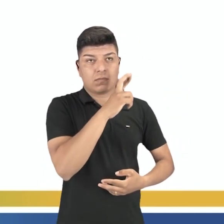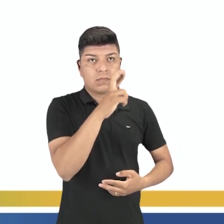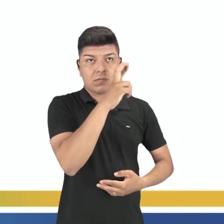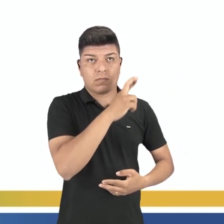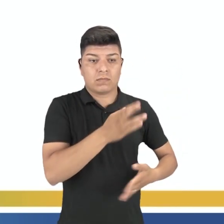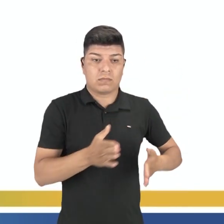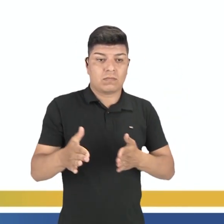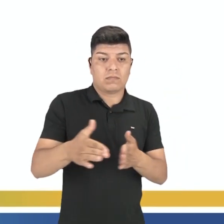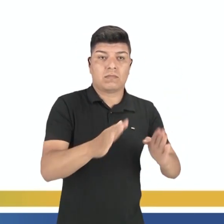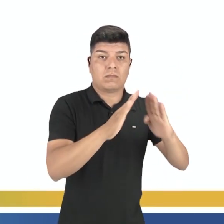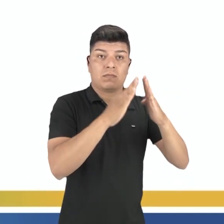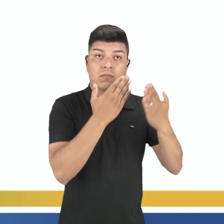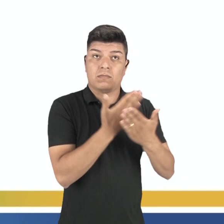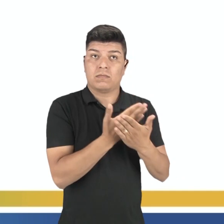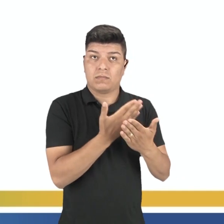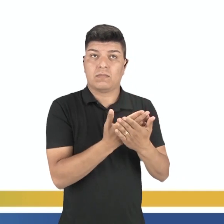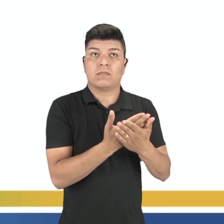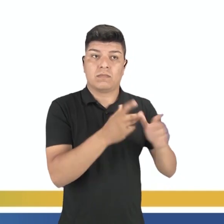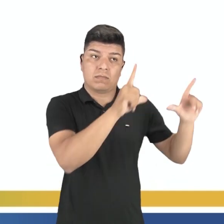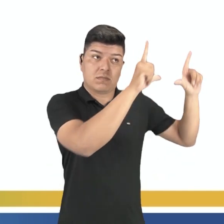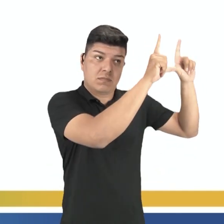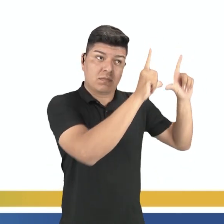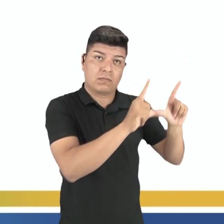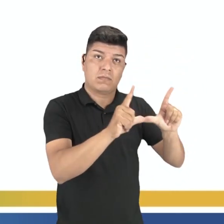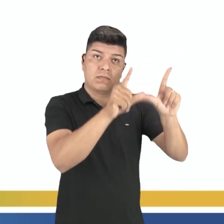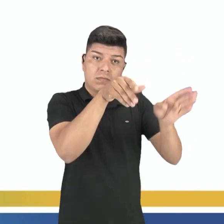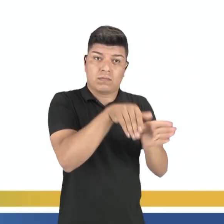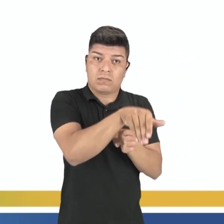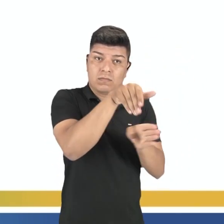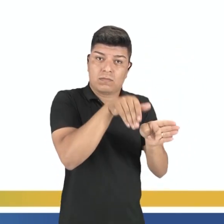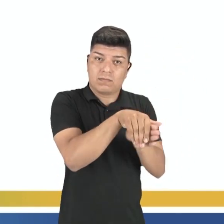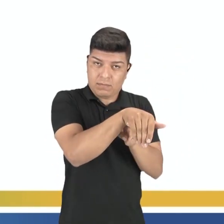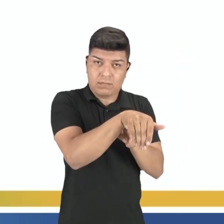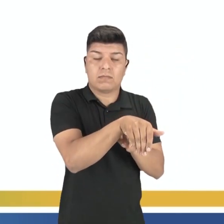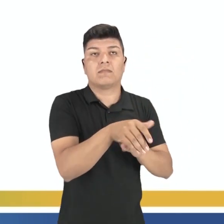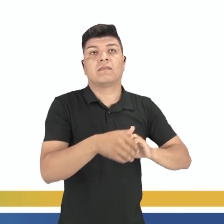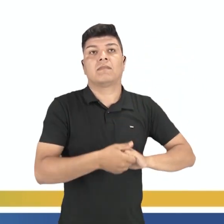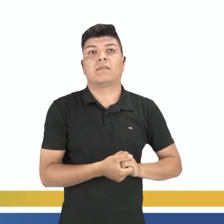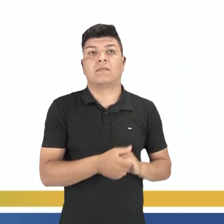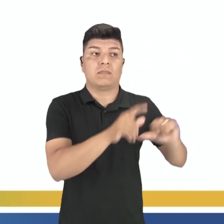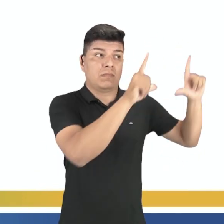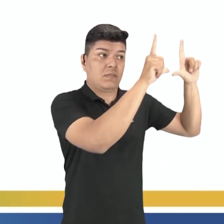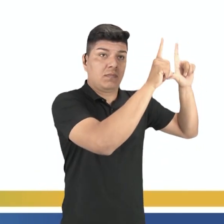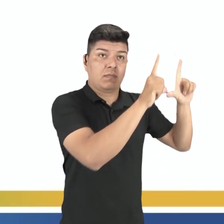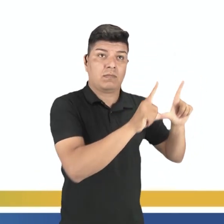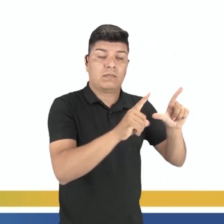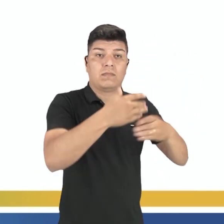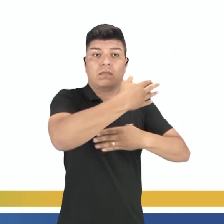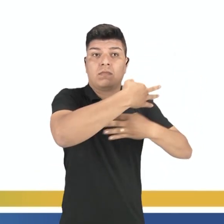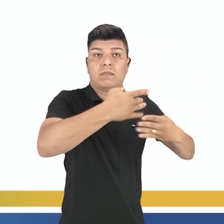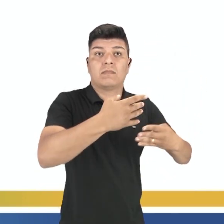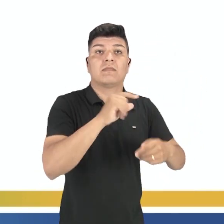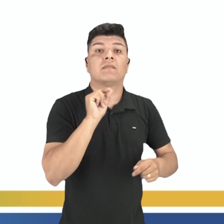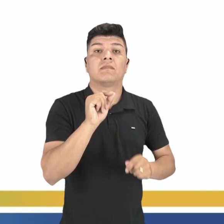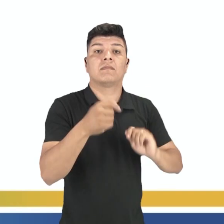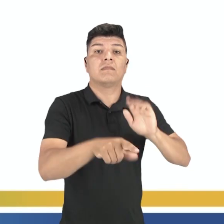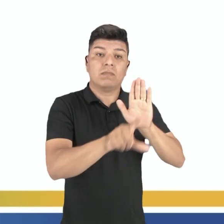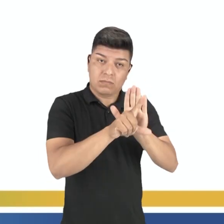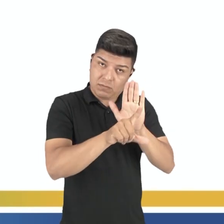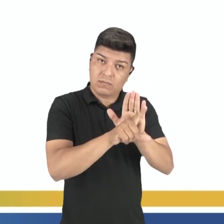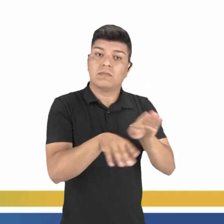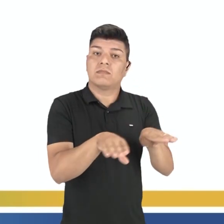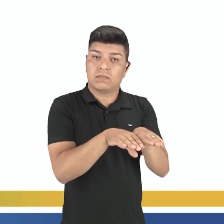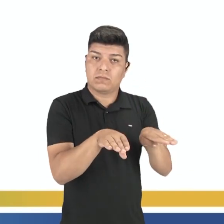no caminho da escola, né, essas placas, essas orientações. Essas placas de trânsito, elas correspondem às leis